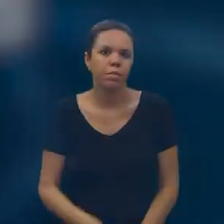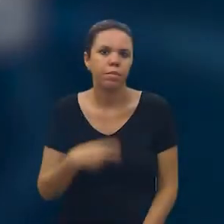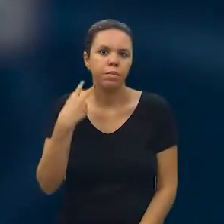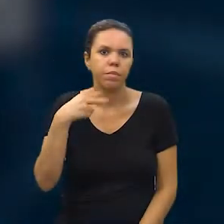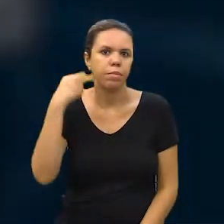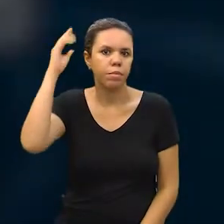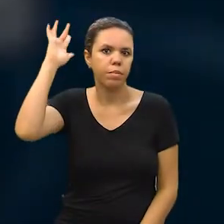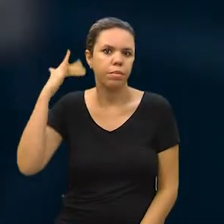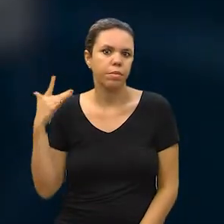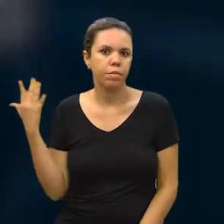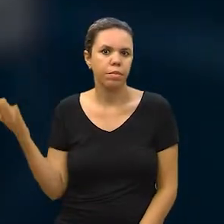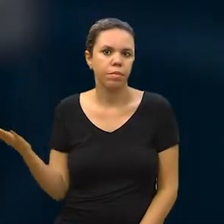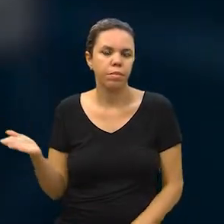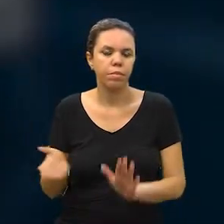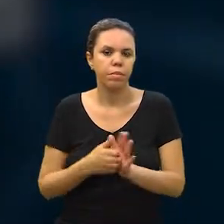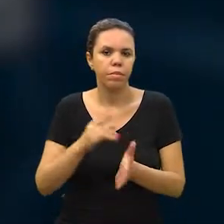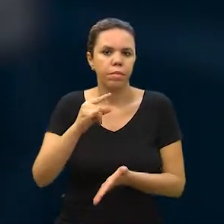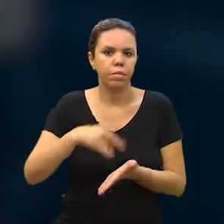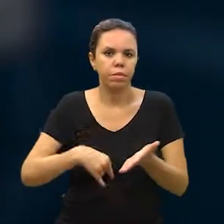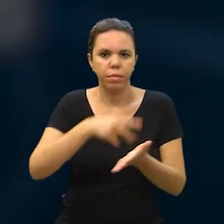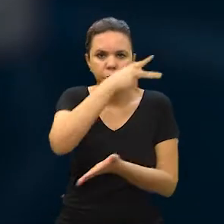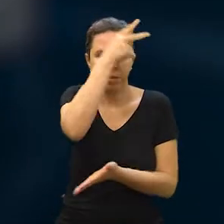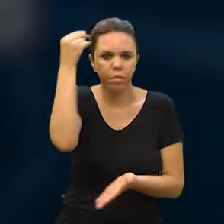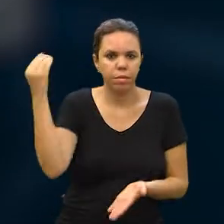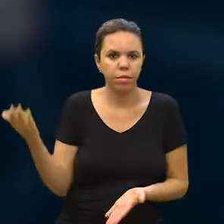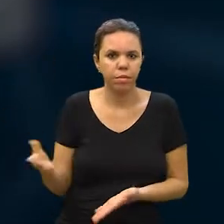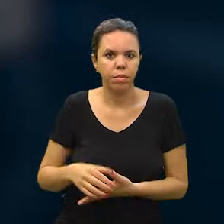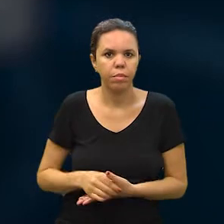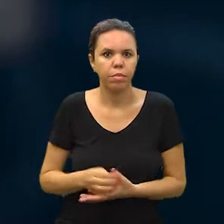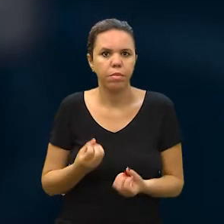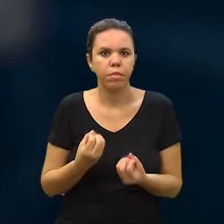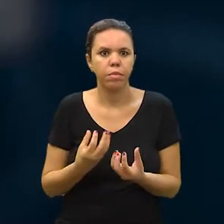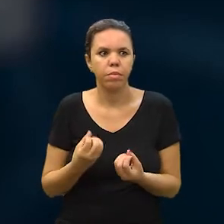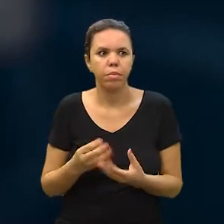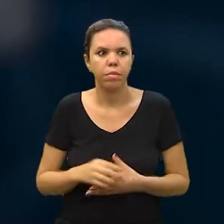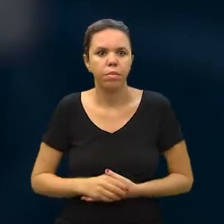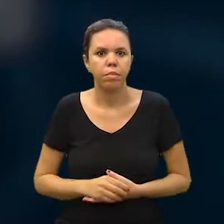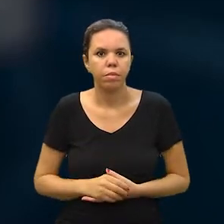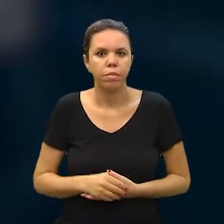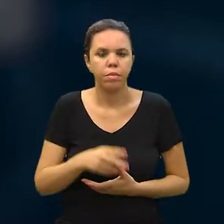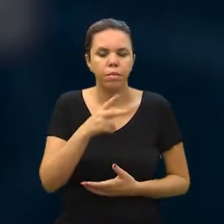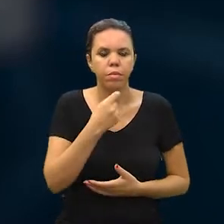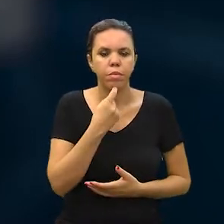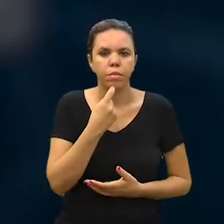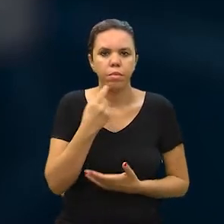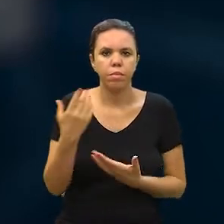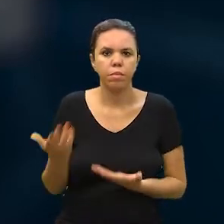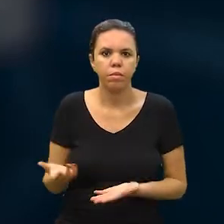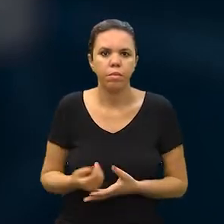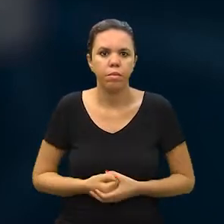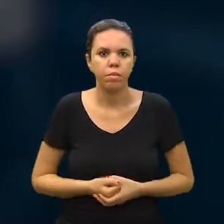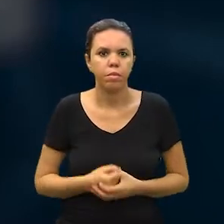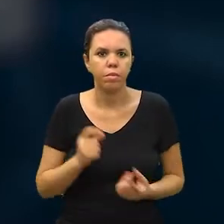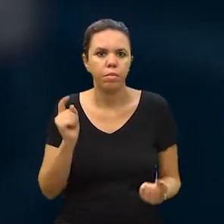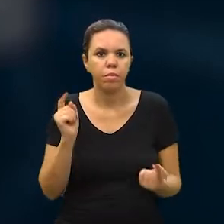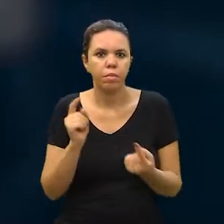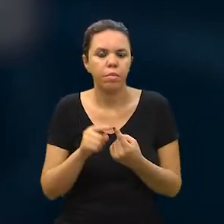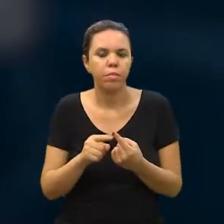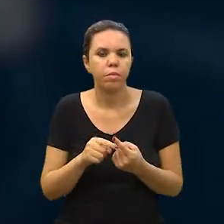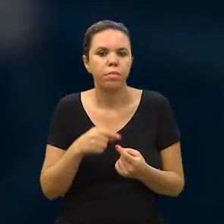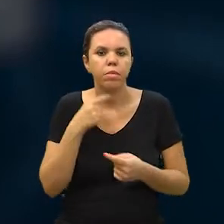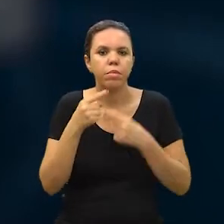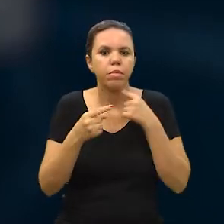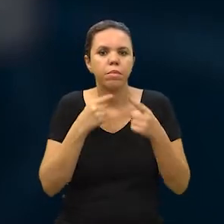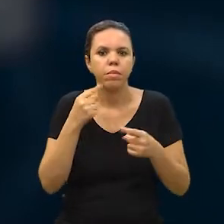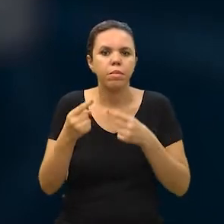e a vereadora guia da Calisto protocolou um requerimento de informações para prefeitura de Campinas o